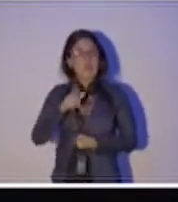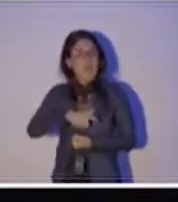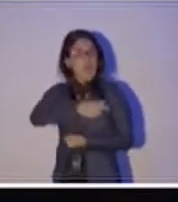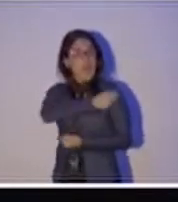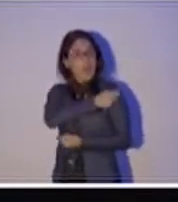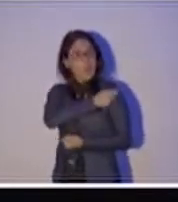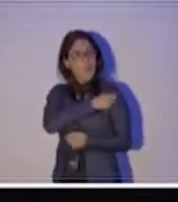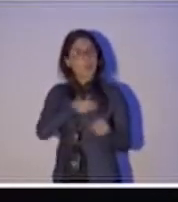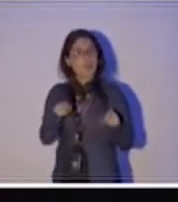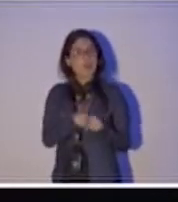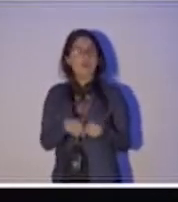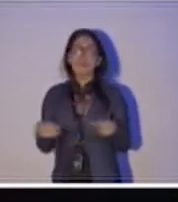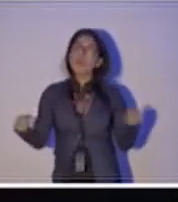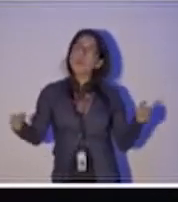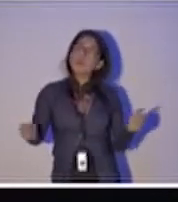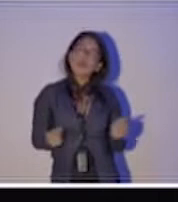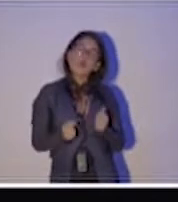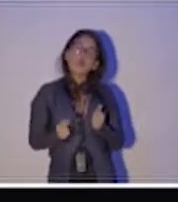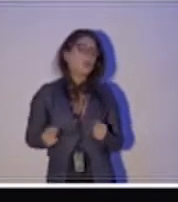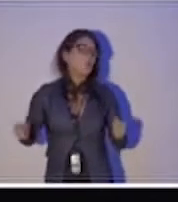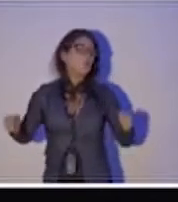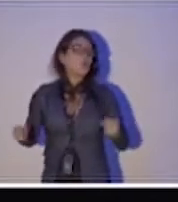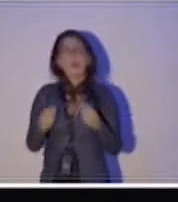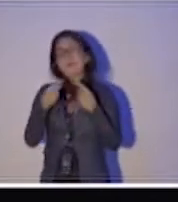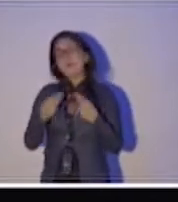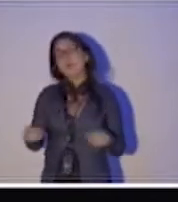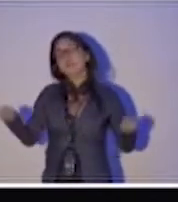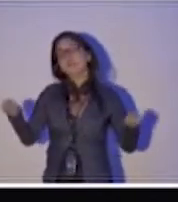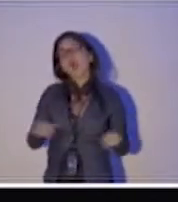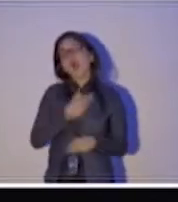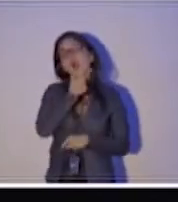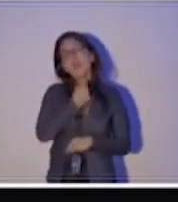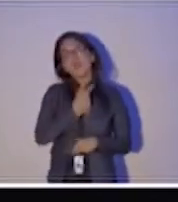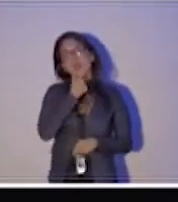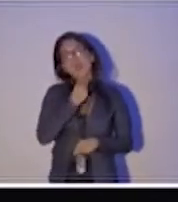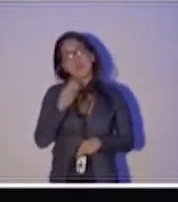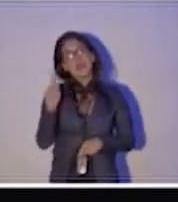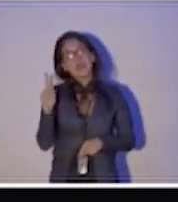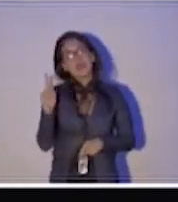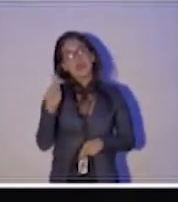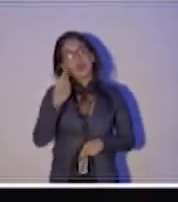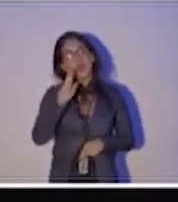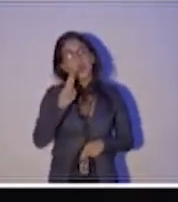o músico que nos encantou hoje de manhã, Juan Henrique. Vem pra cá.